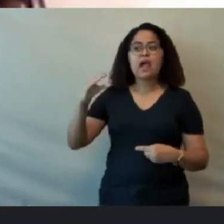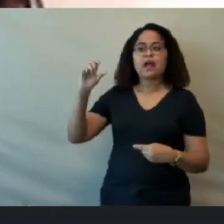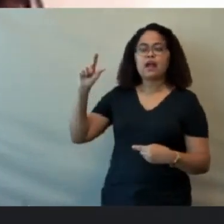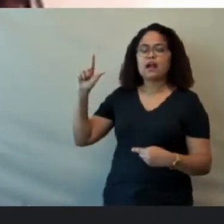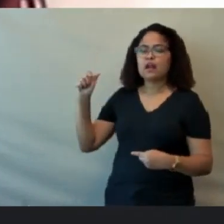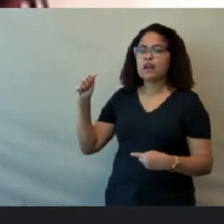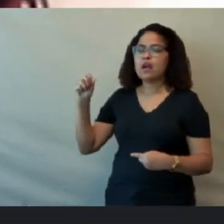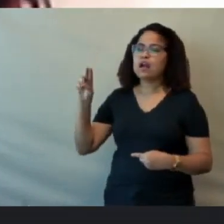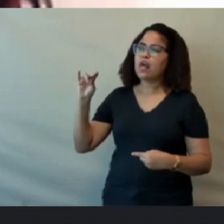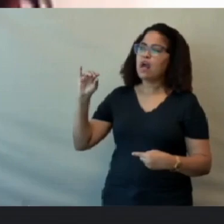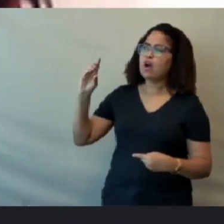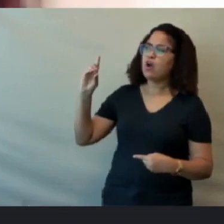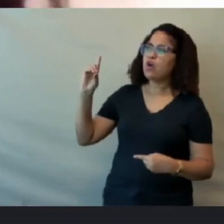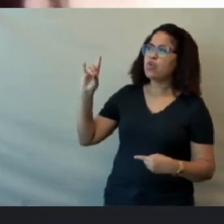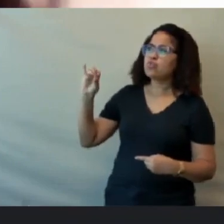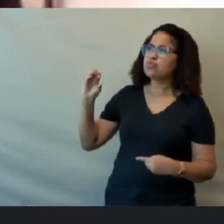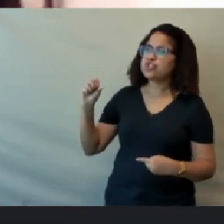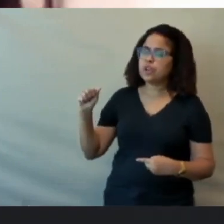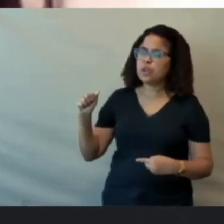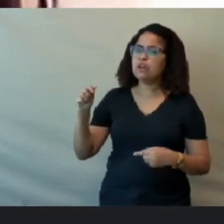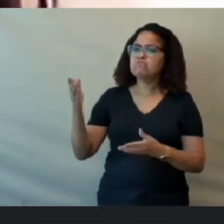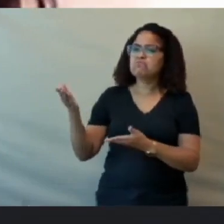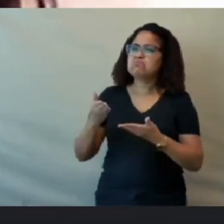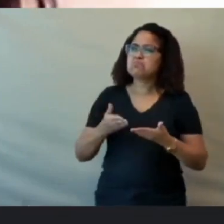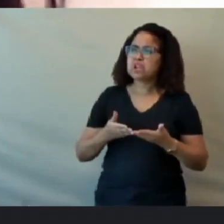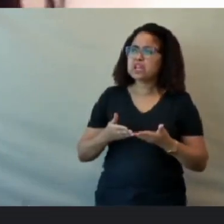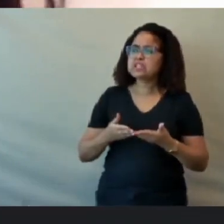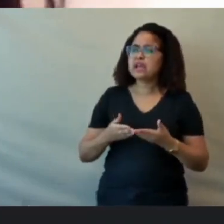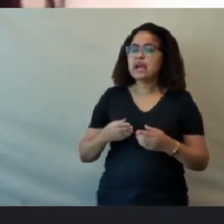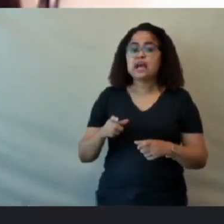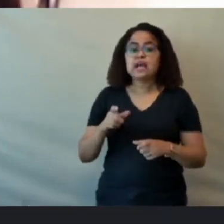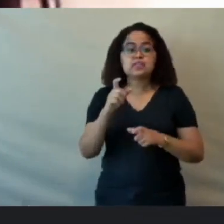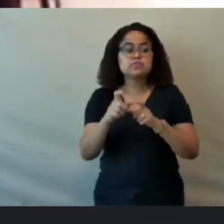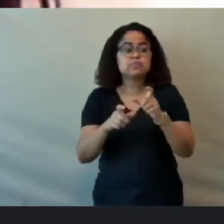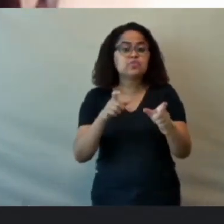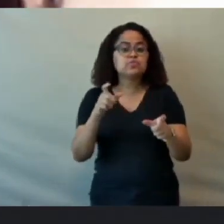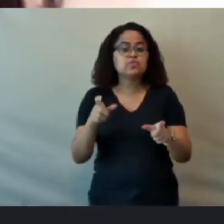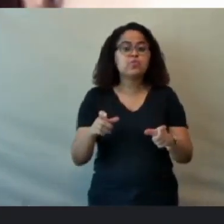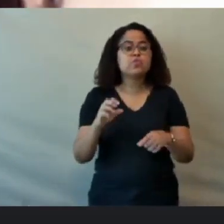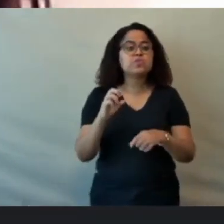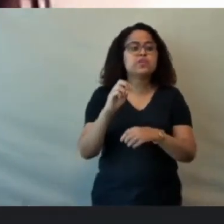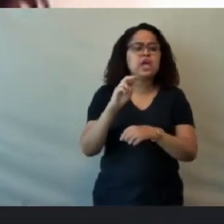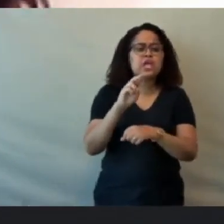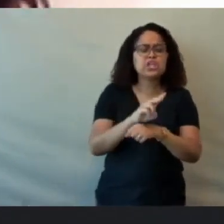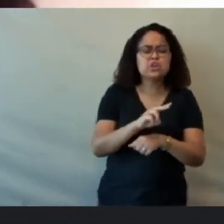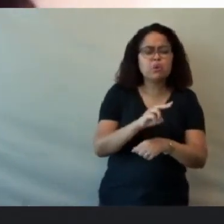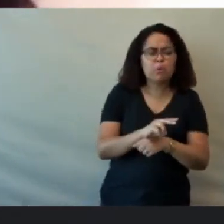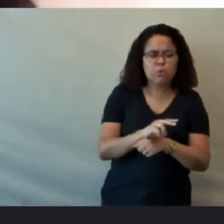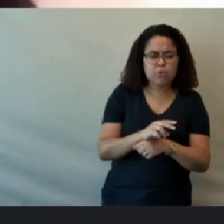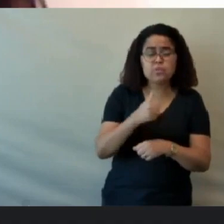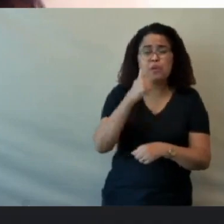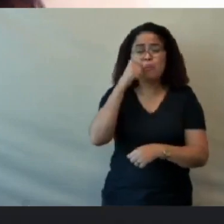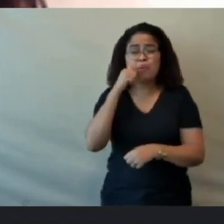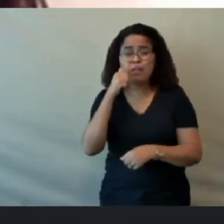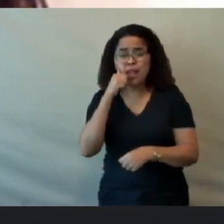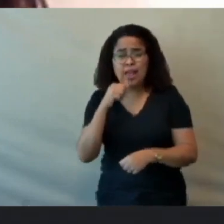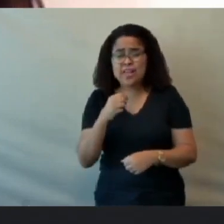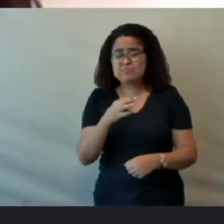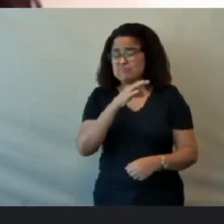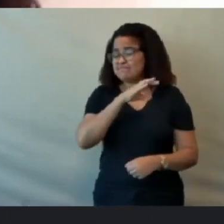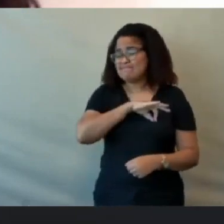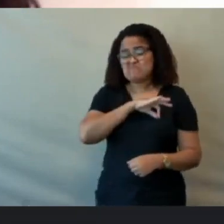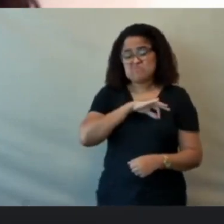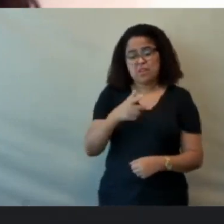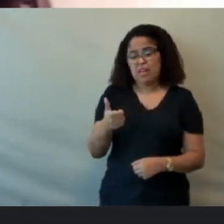aquelas pessoas que são cuidadoras, não remuneradas, que são muitas vezes mulheres, que não conseguem ir para o mercado de trabalho,